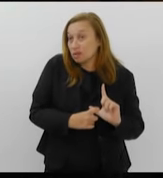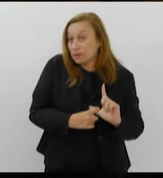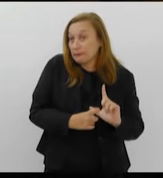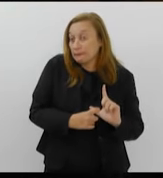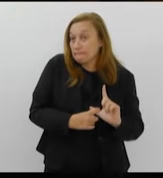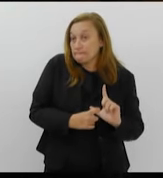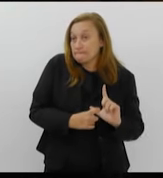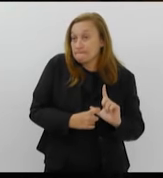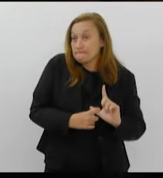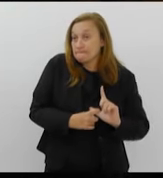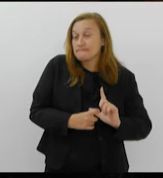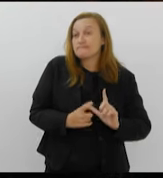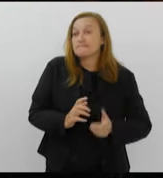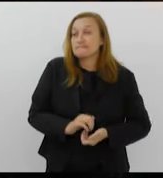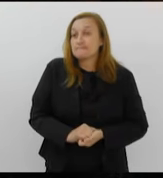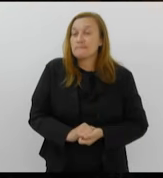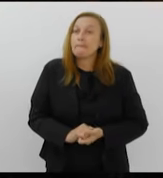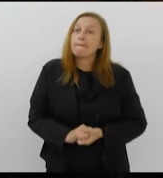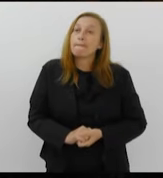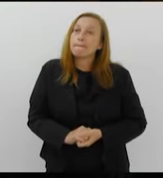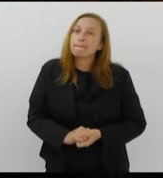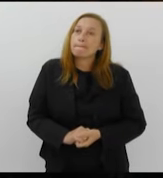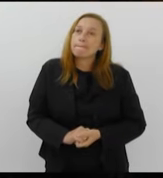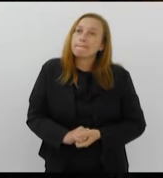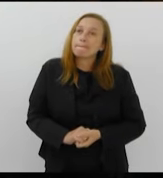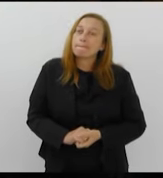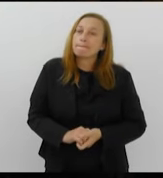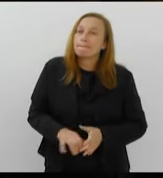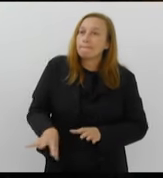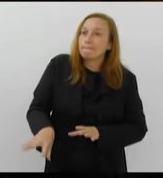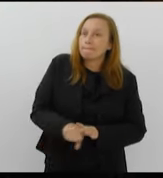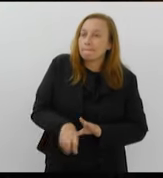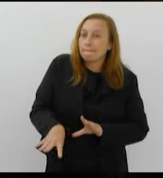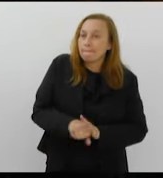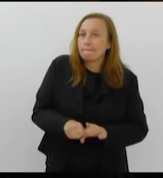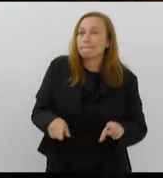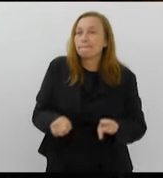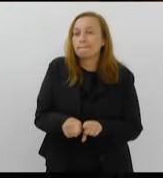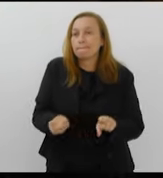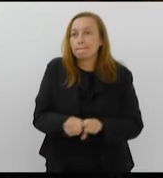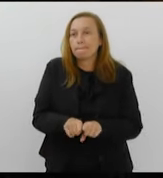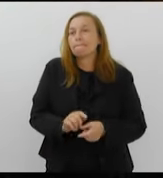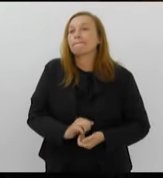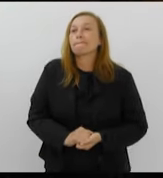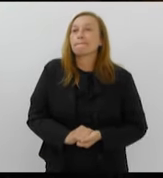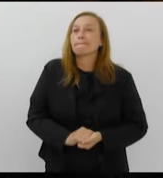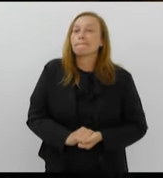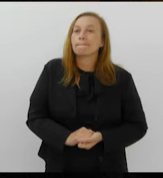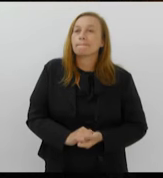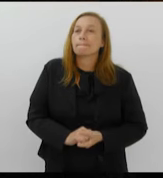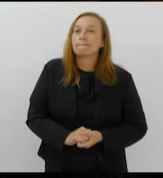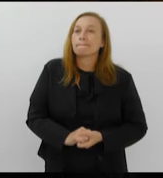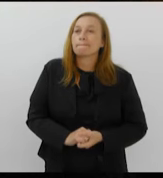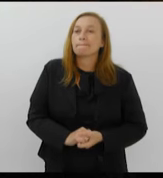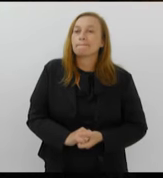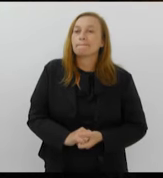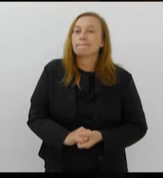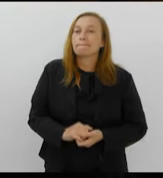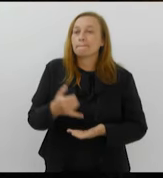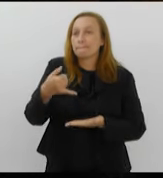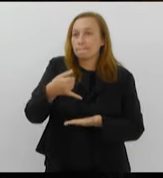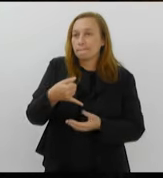suja, baseada na exploração e, em parte, também no processamento de combustíveis